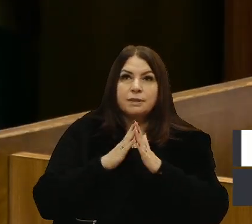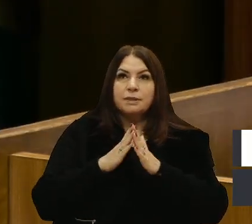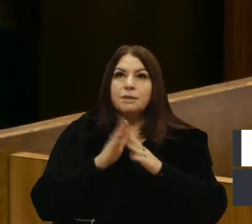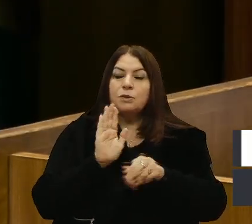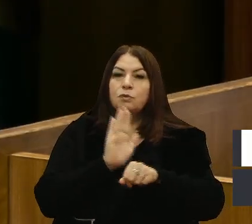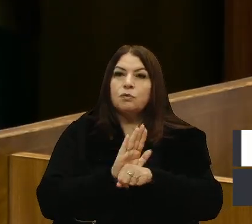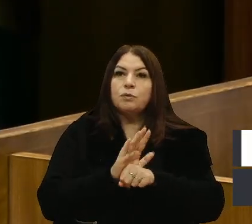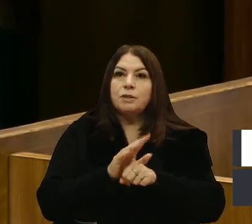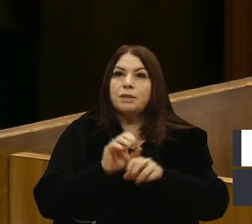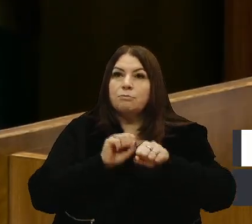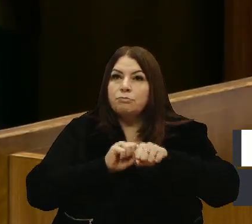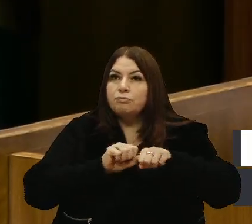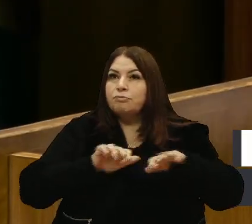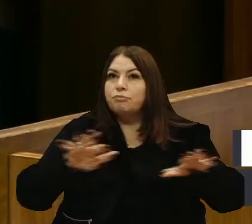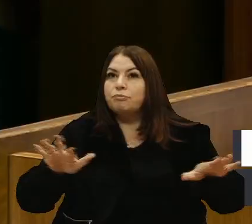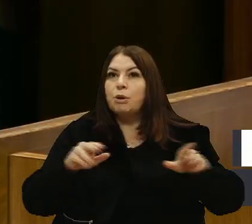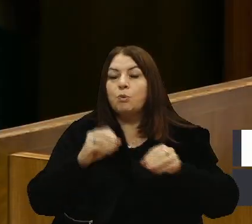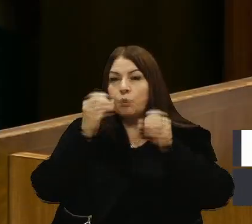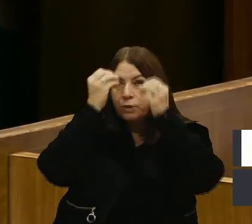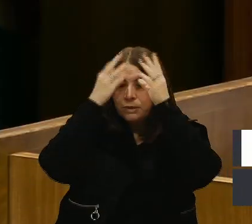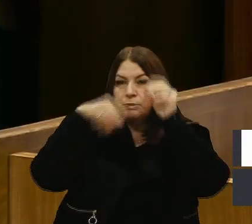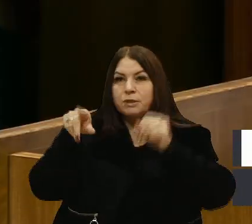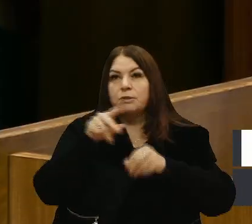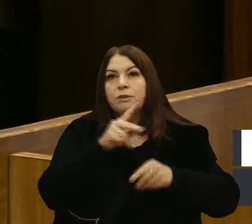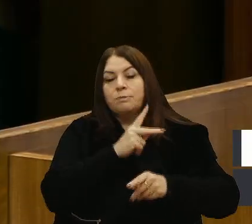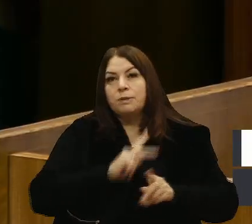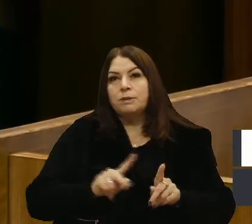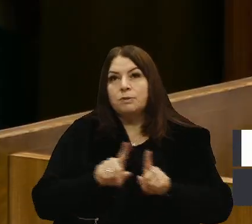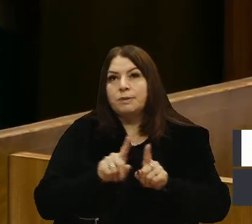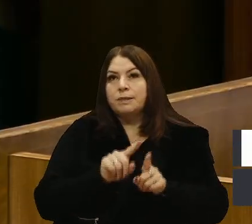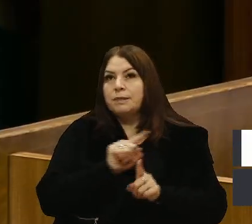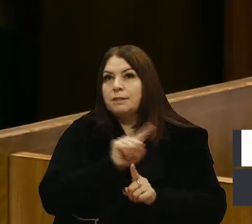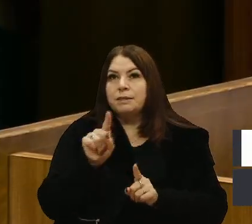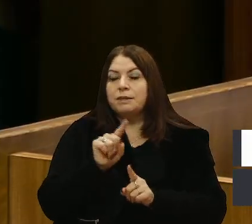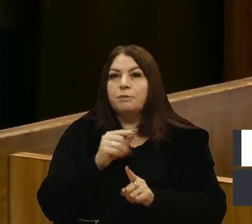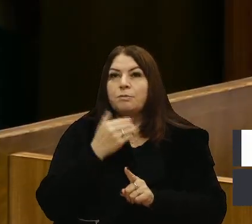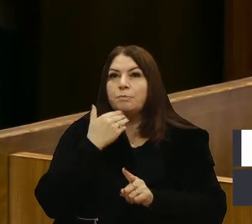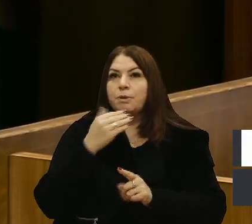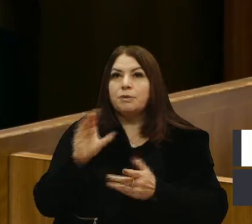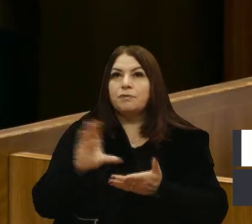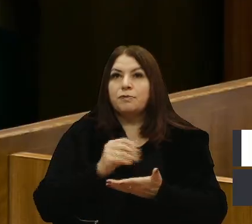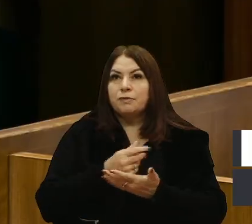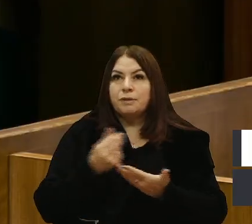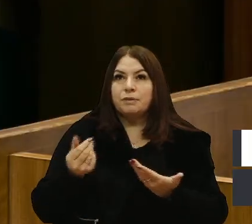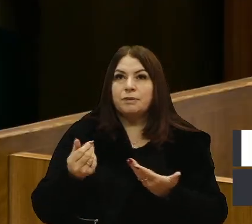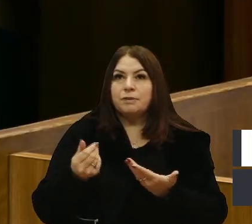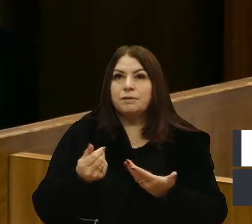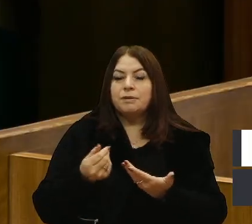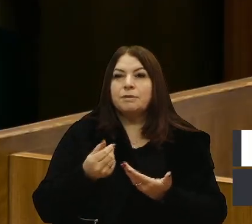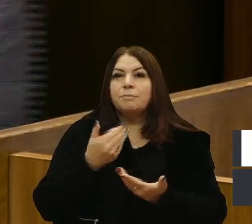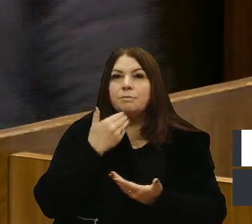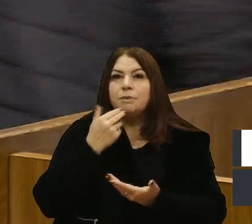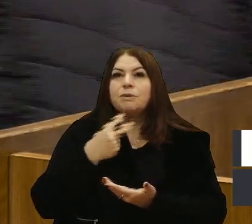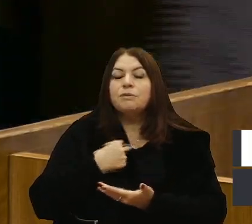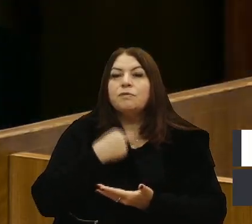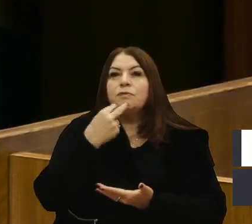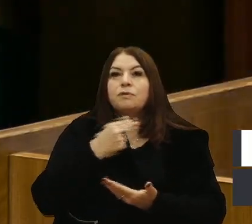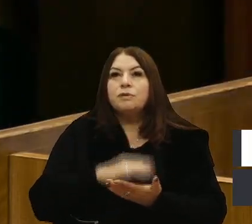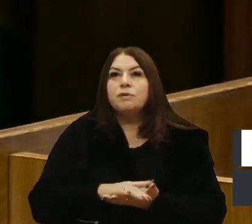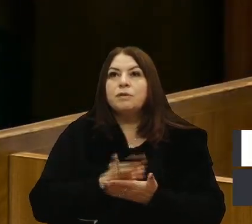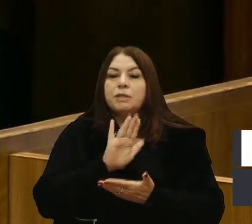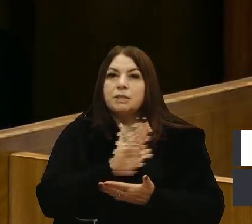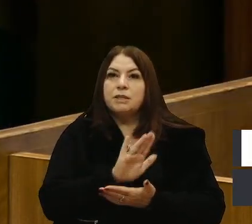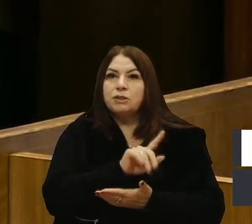ajudem a levar esta estreia ao conhecimento do público. Não peço verba, não peço voz e